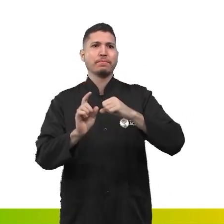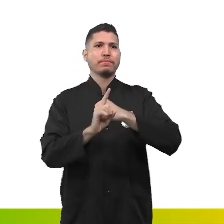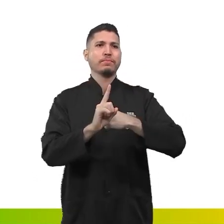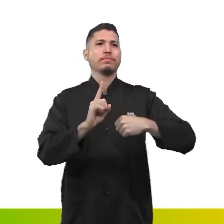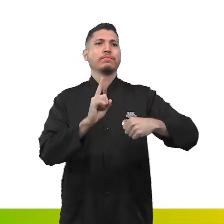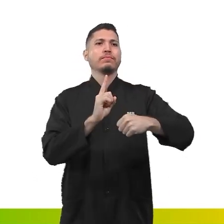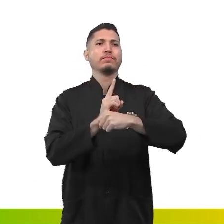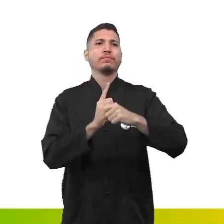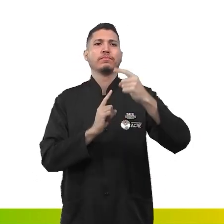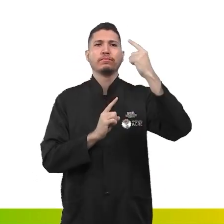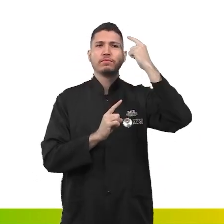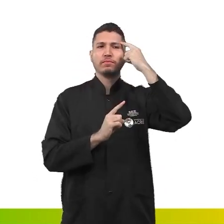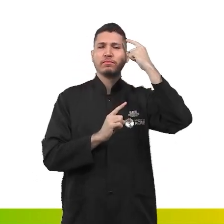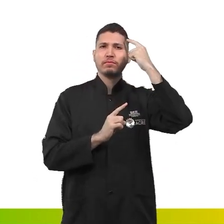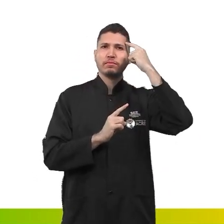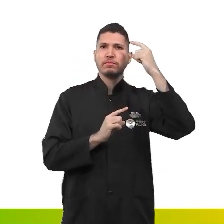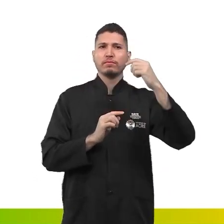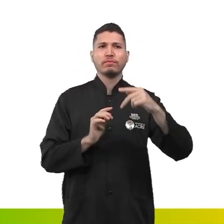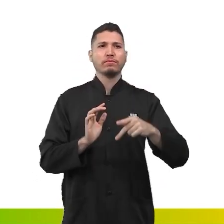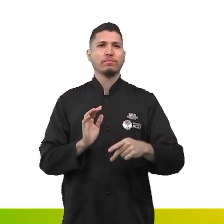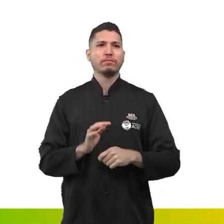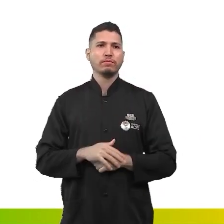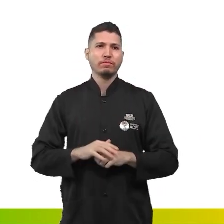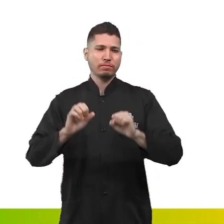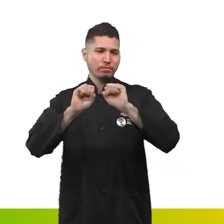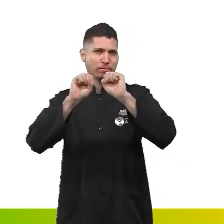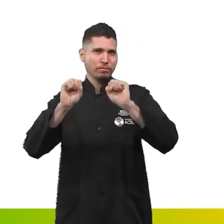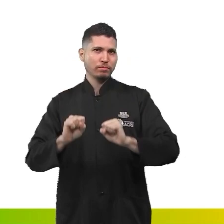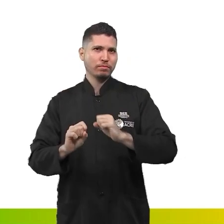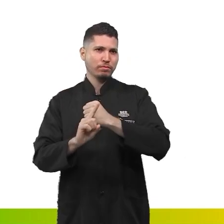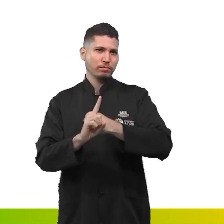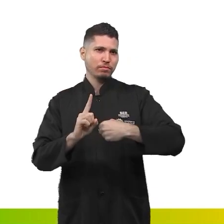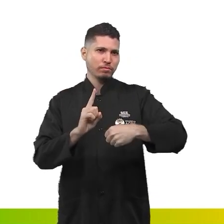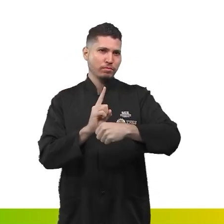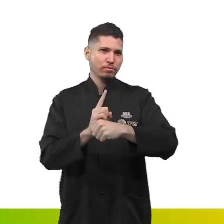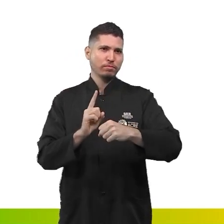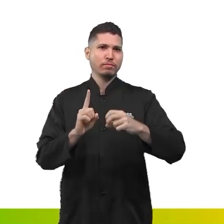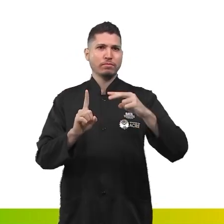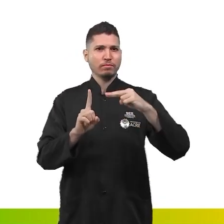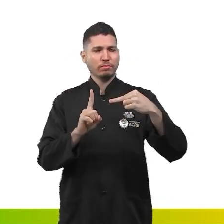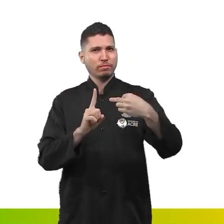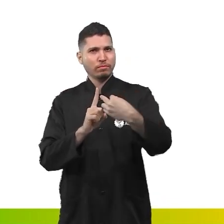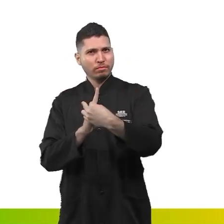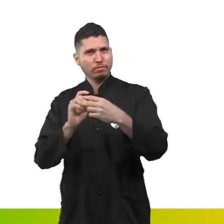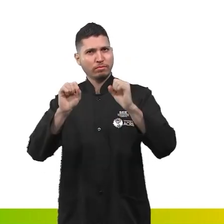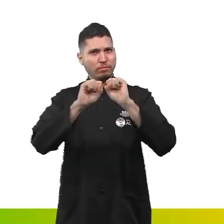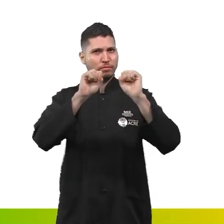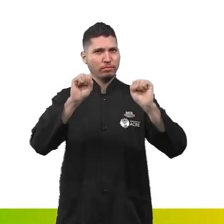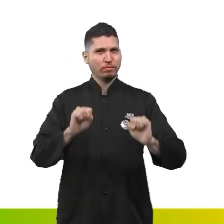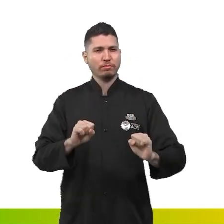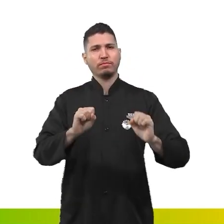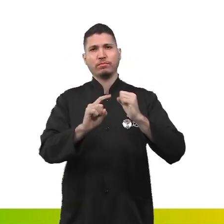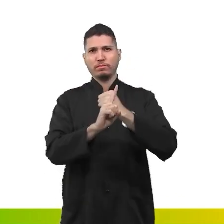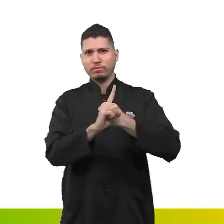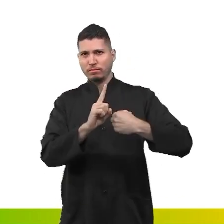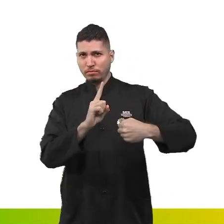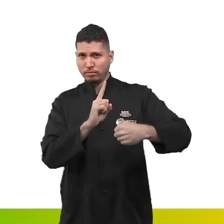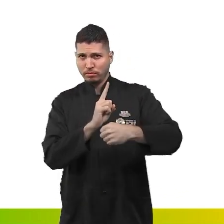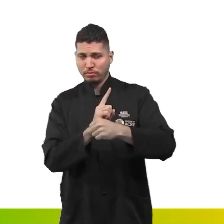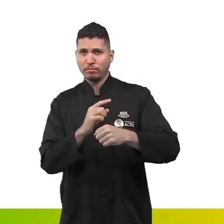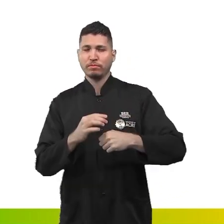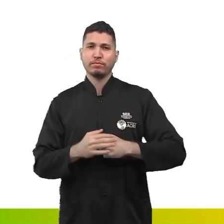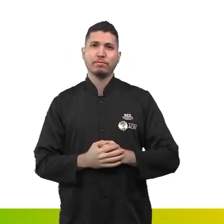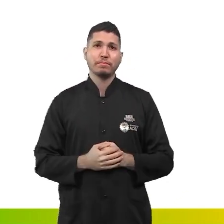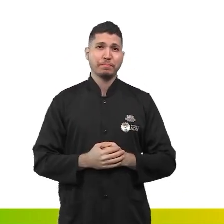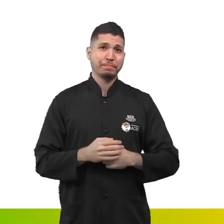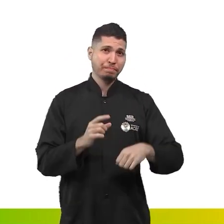sociais, através de nossa participação neles. Da perspectiva dos sistemas sociais, a